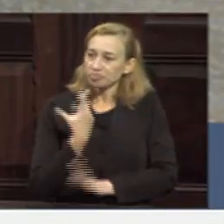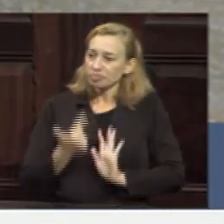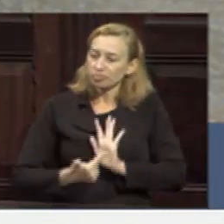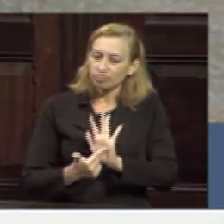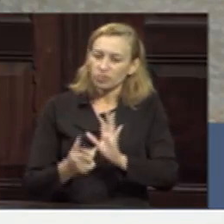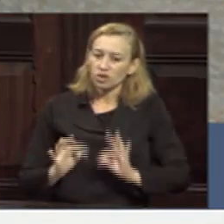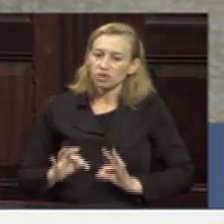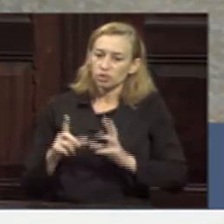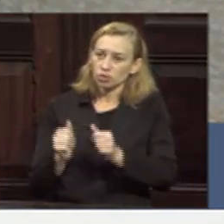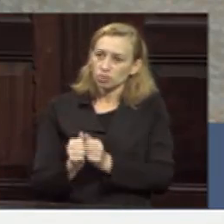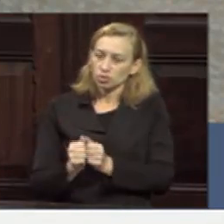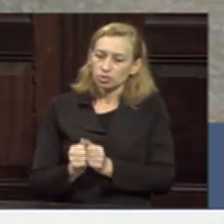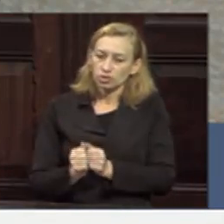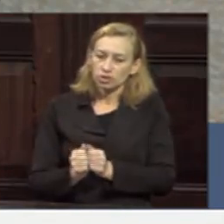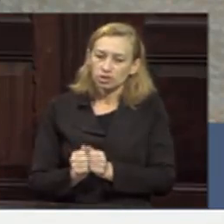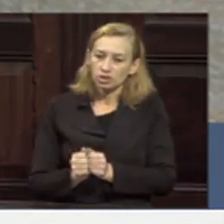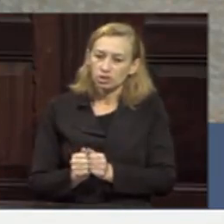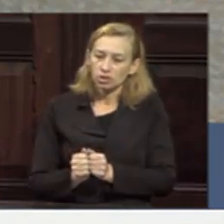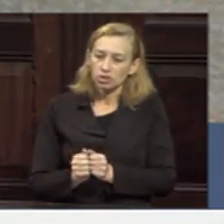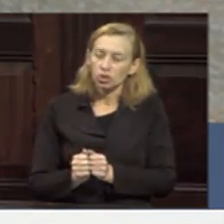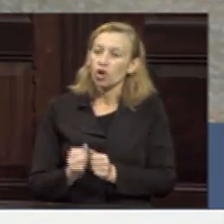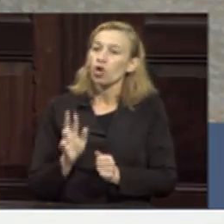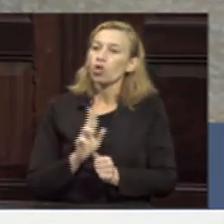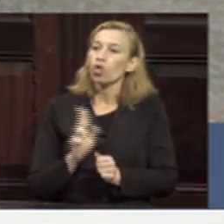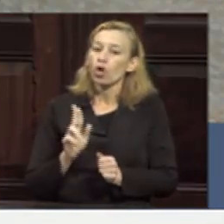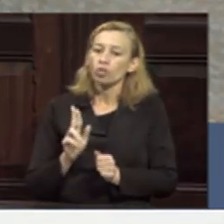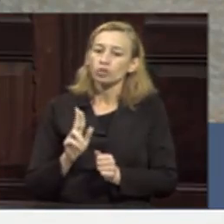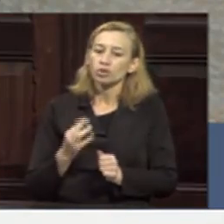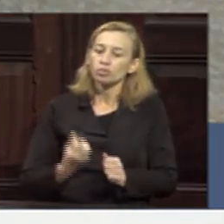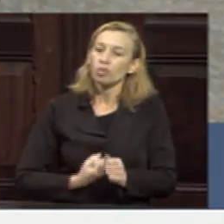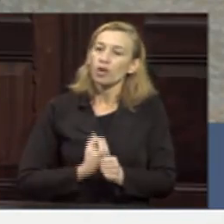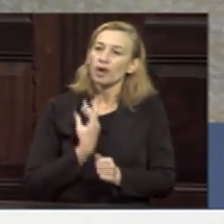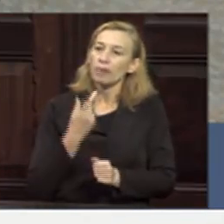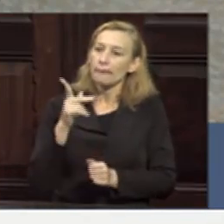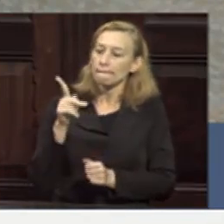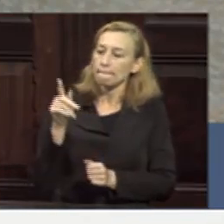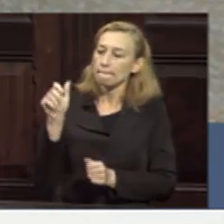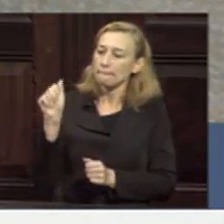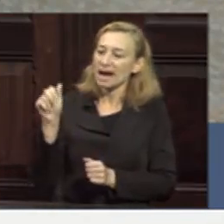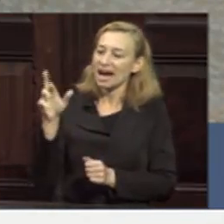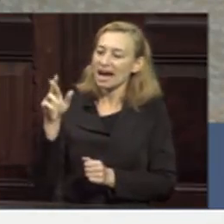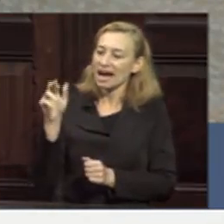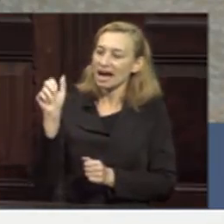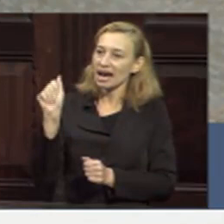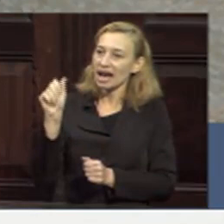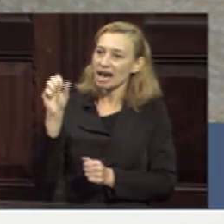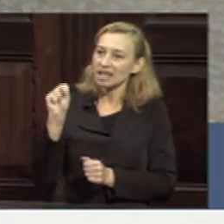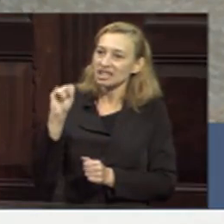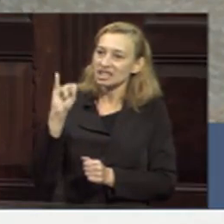Chama-se Parasitas. Olha o nome. De Guerra Junqueiro.